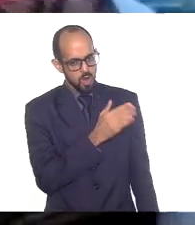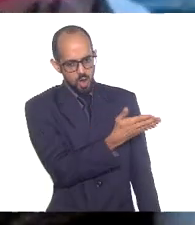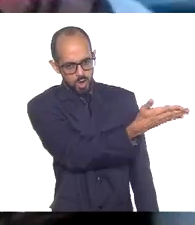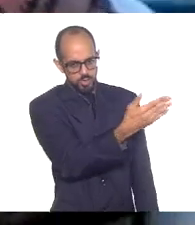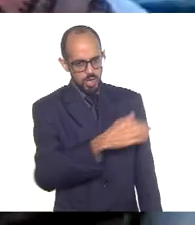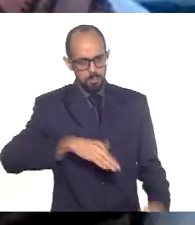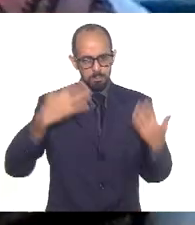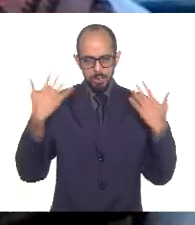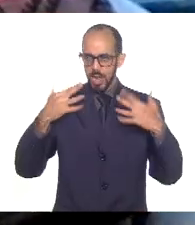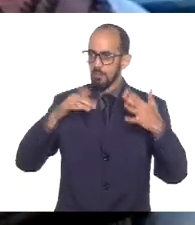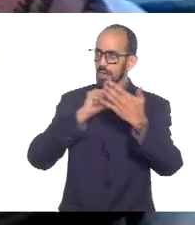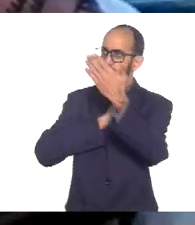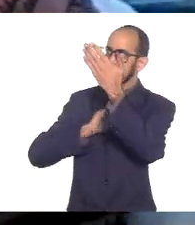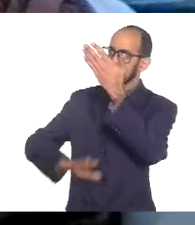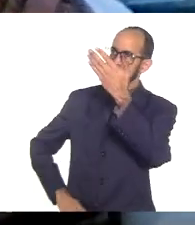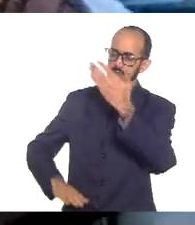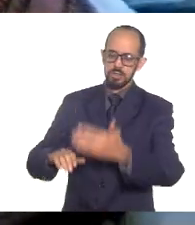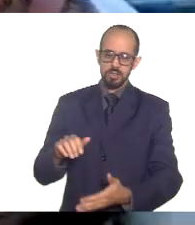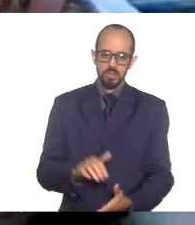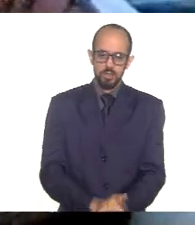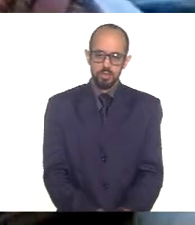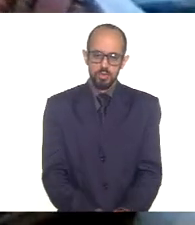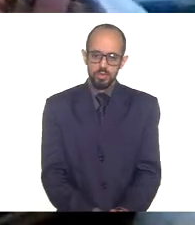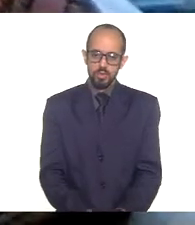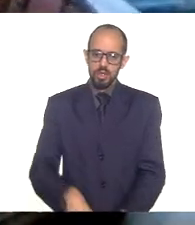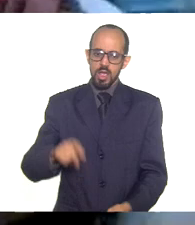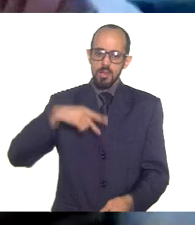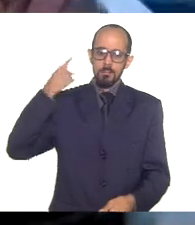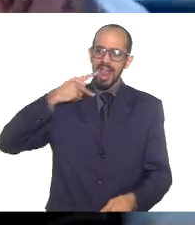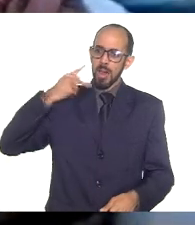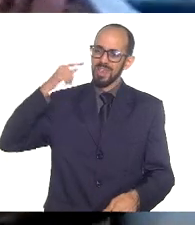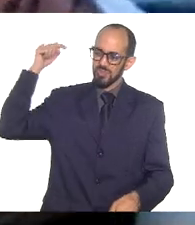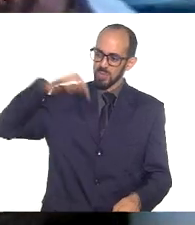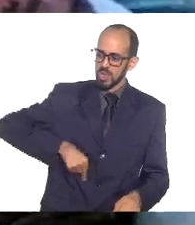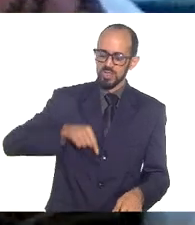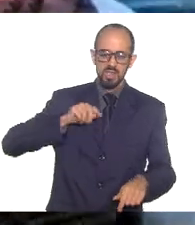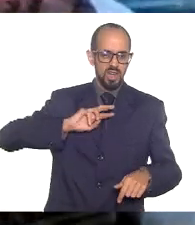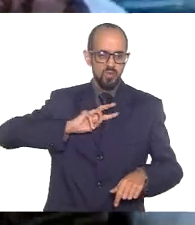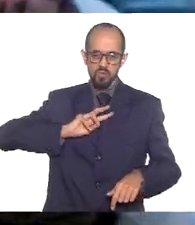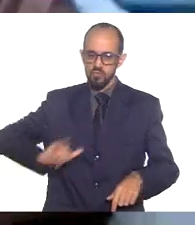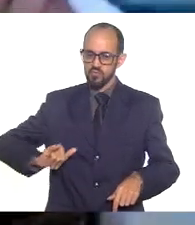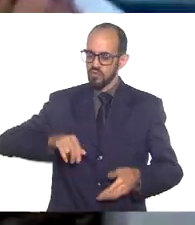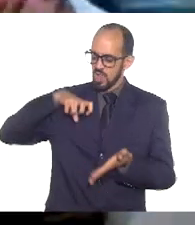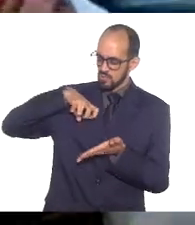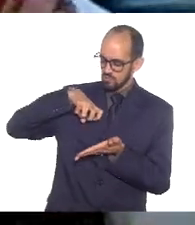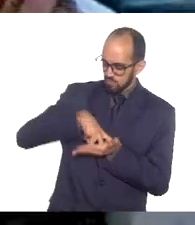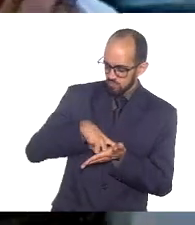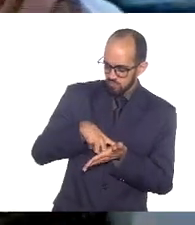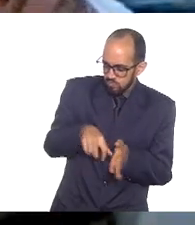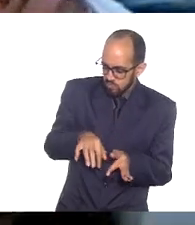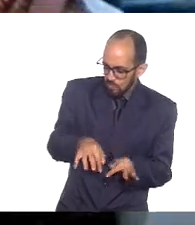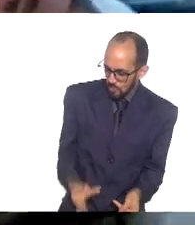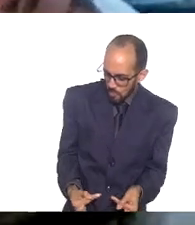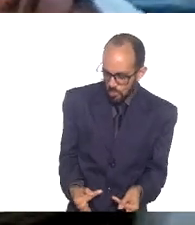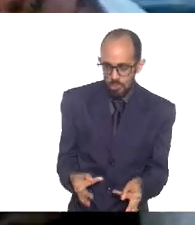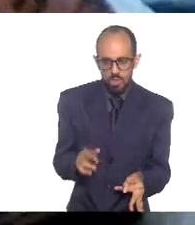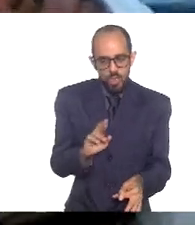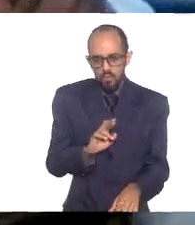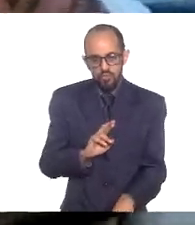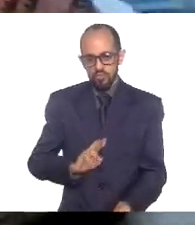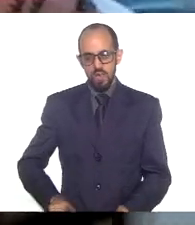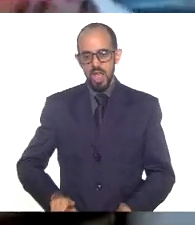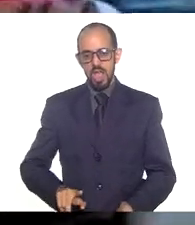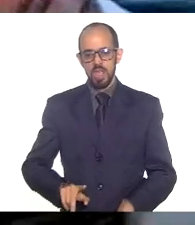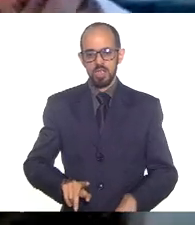E aí E aí ano esse Parlamento não vai ficar sua já os